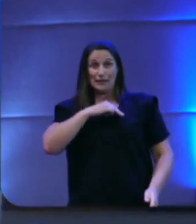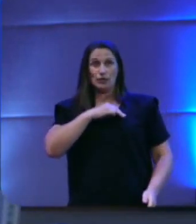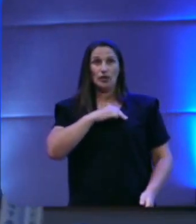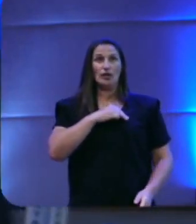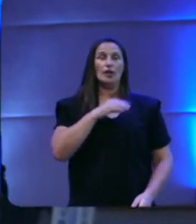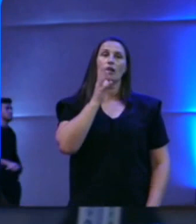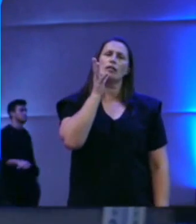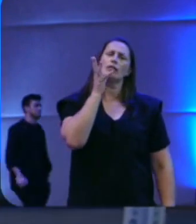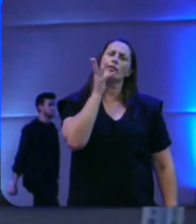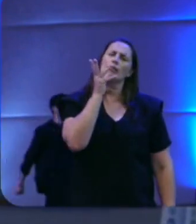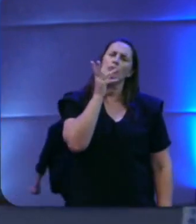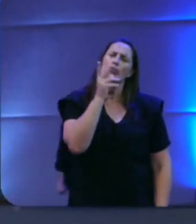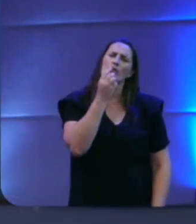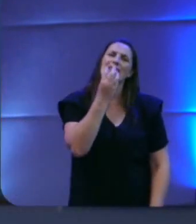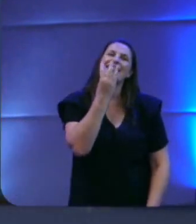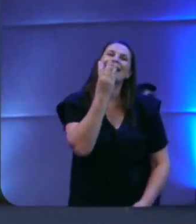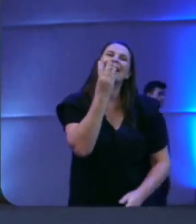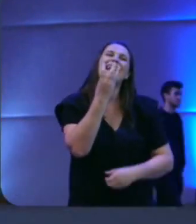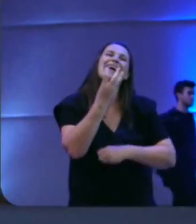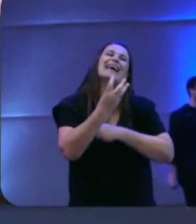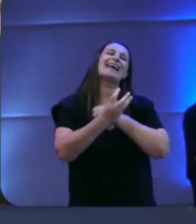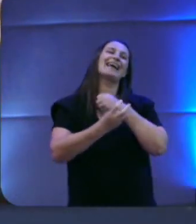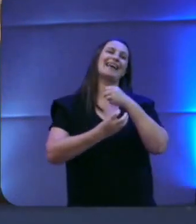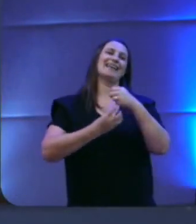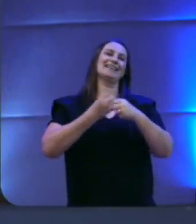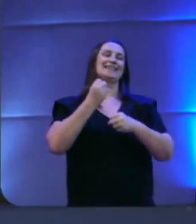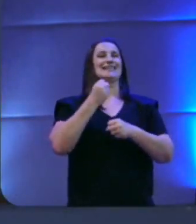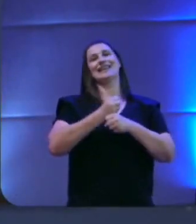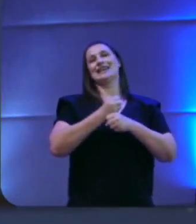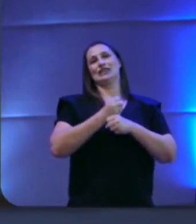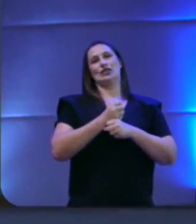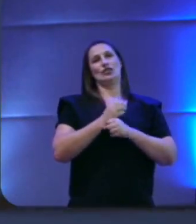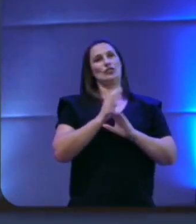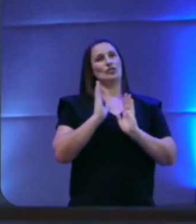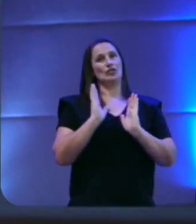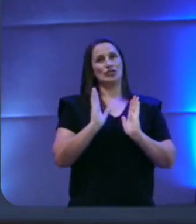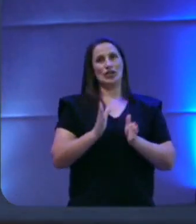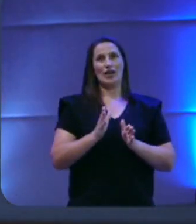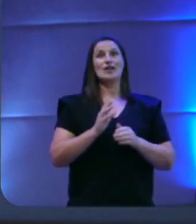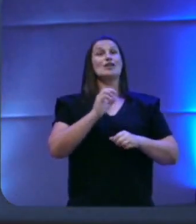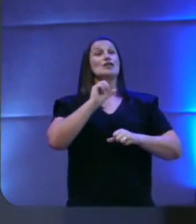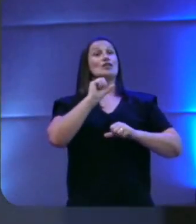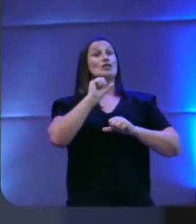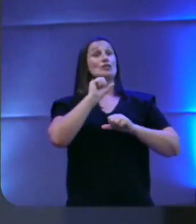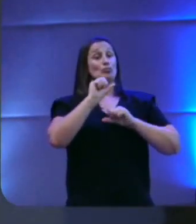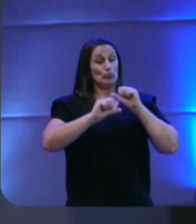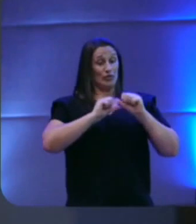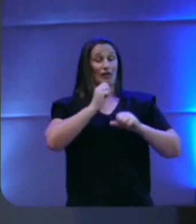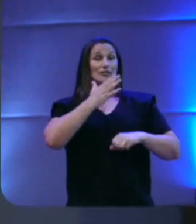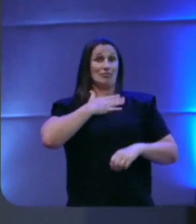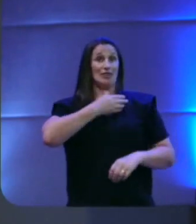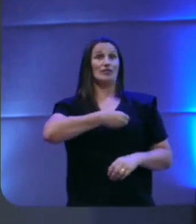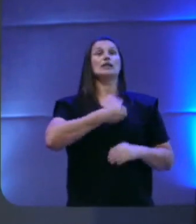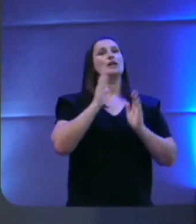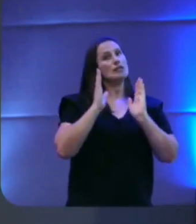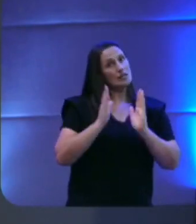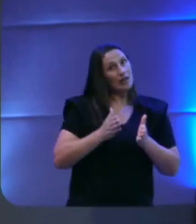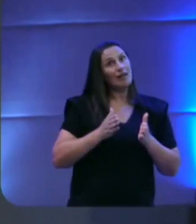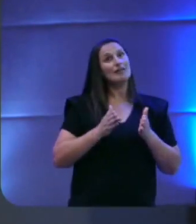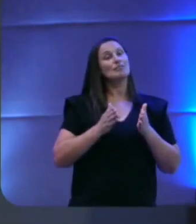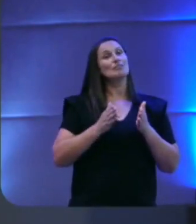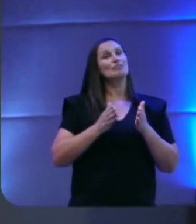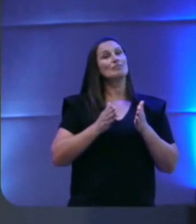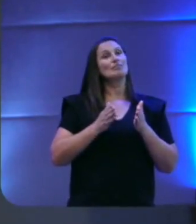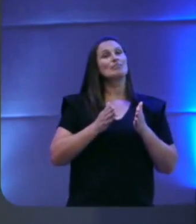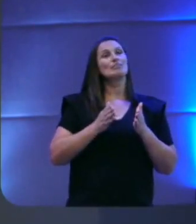anos para que eu terminasse a Bíblia. Quando eu terminei, eu já estava convertido, Jesus já tinha mudado a minha vida, e eu tinha lido a palavra de Deus de forma